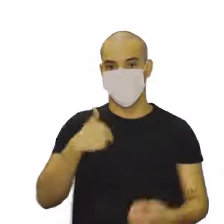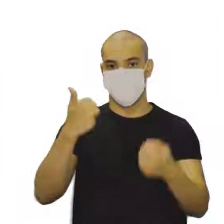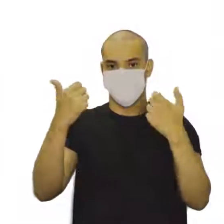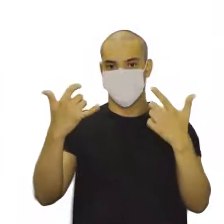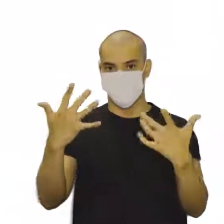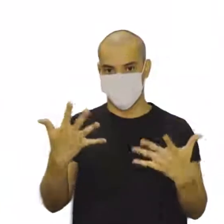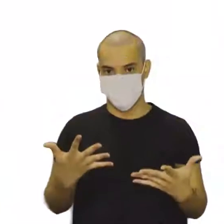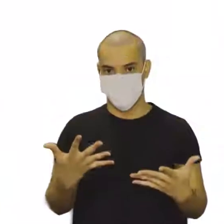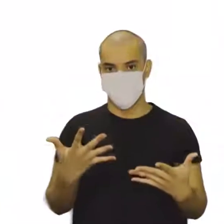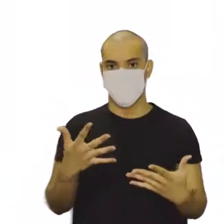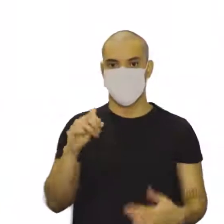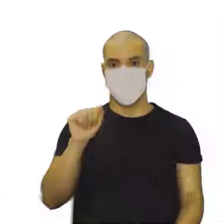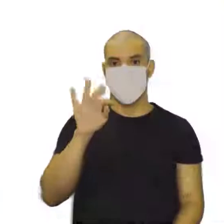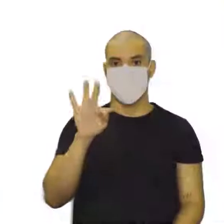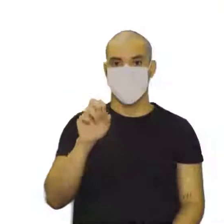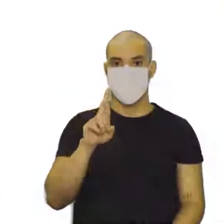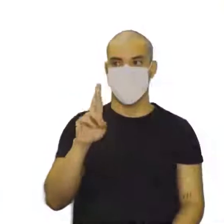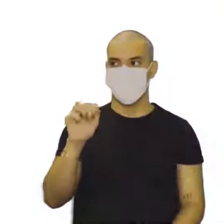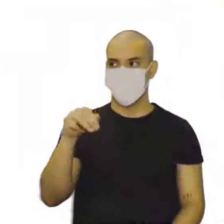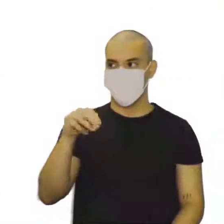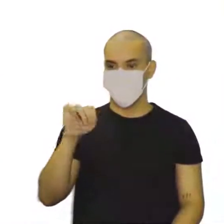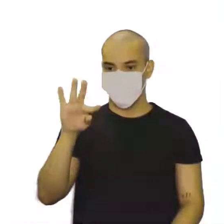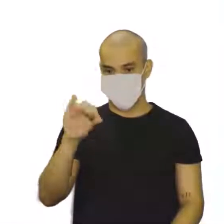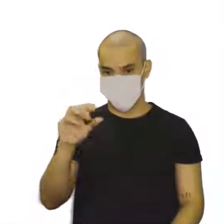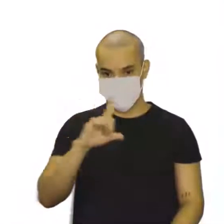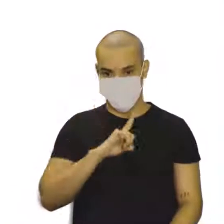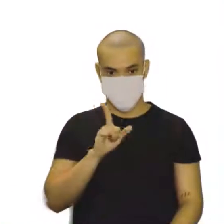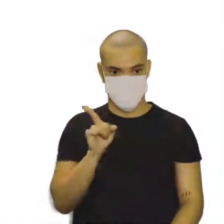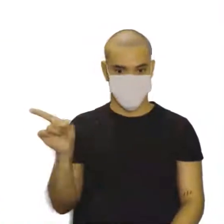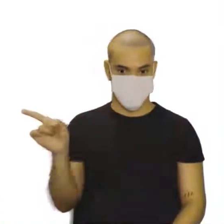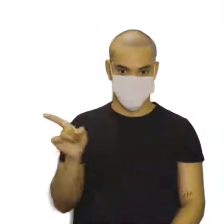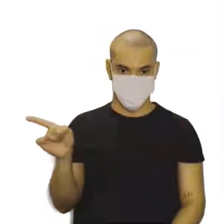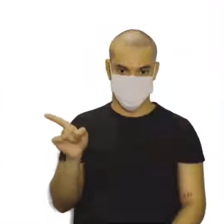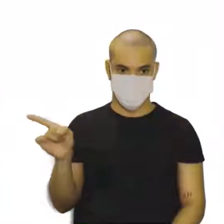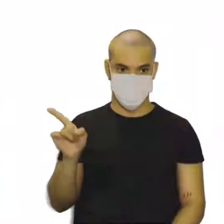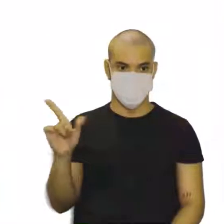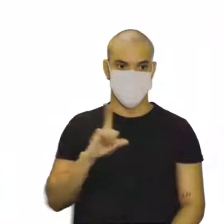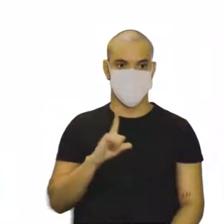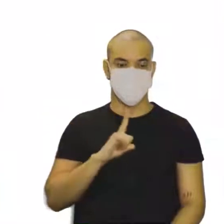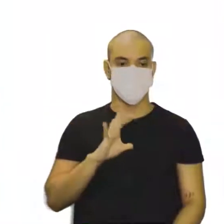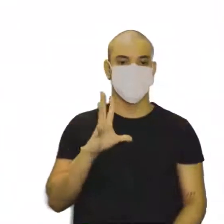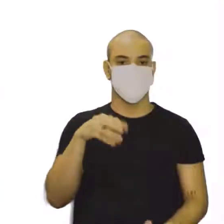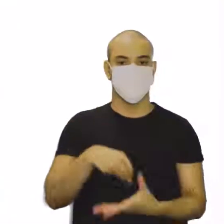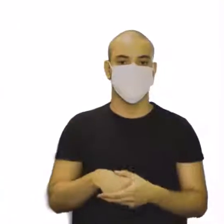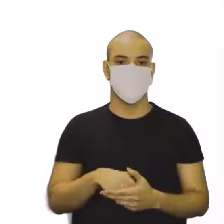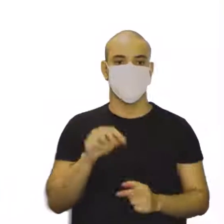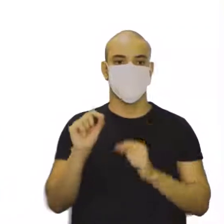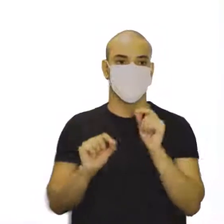de aterramento, aqui a figurinha, o sistema de aterramento afeta